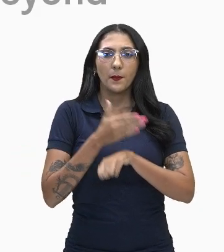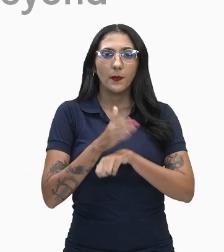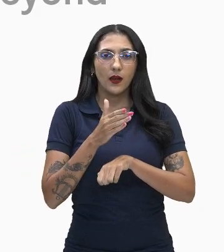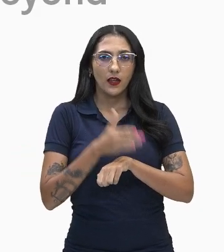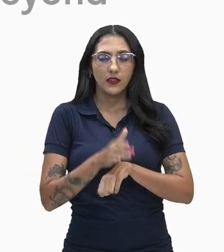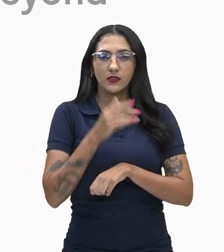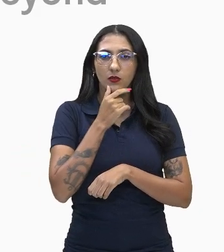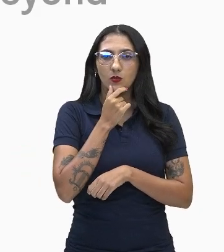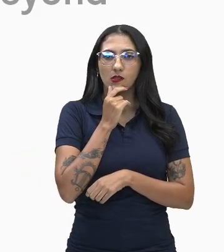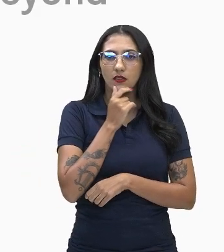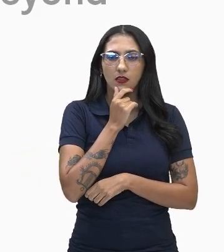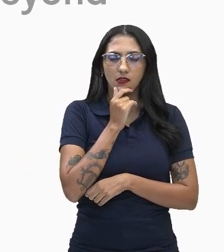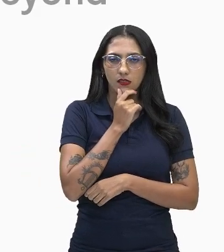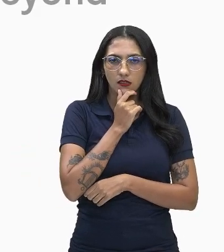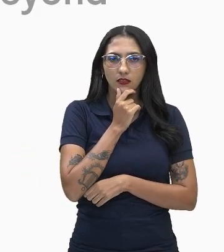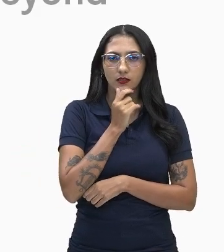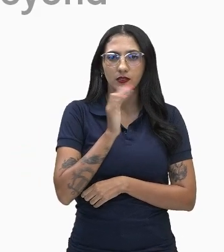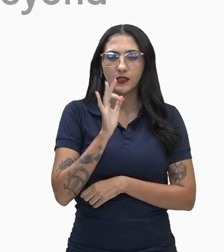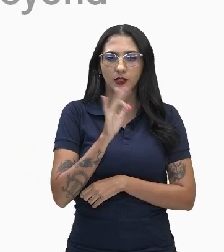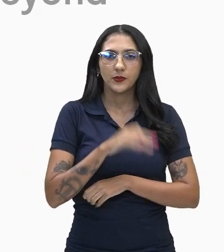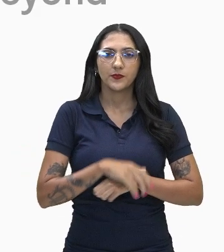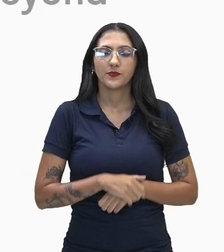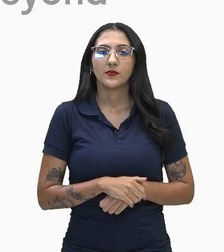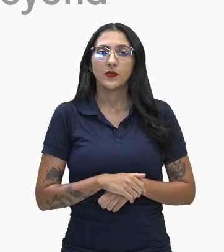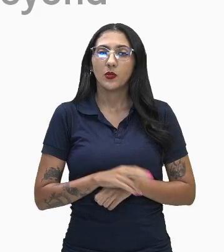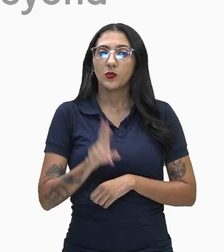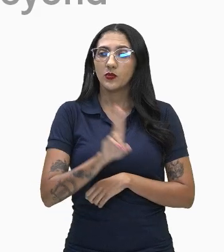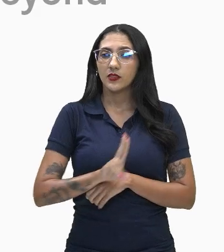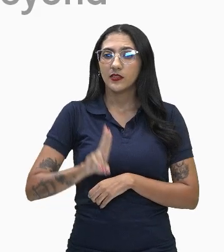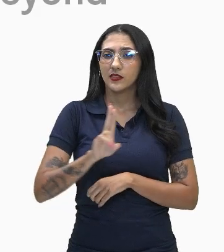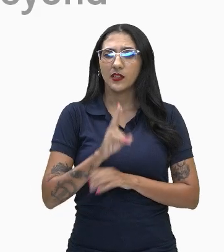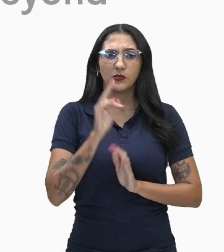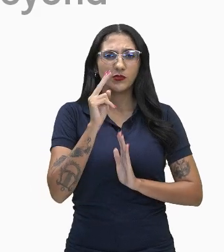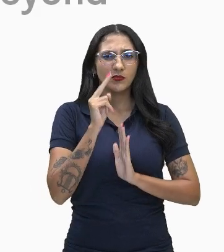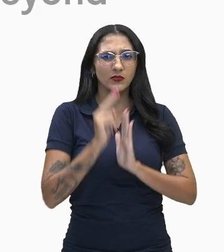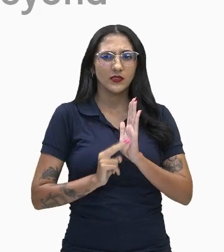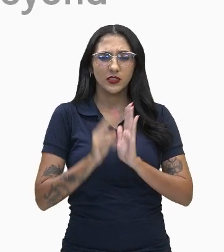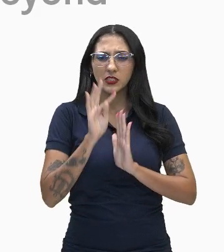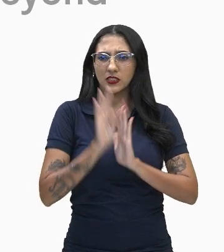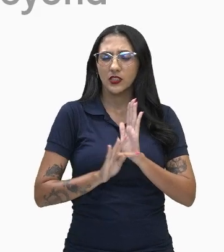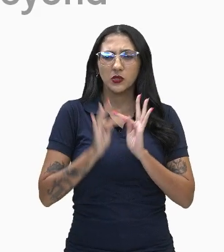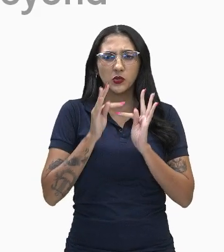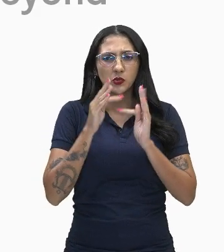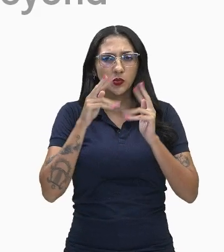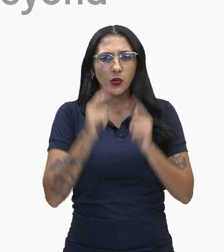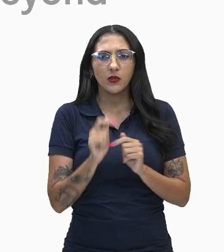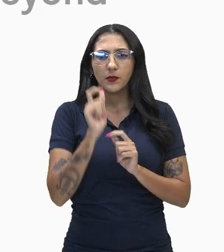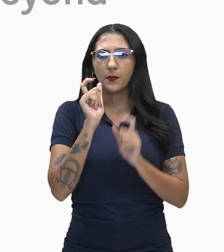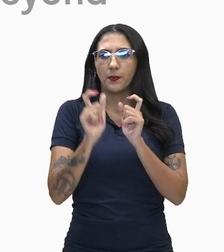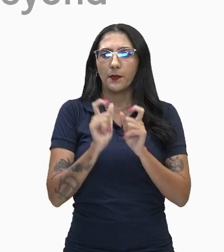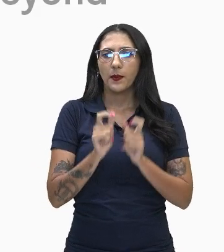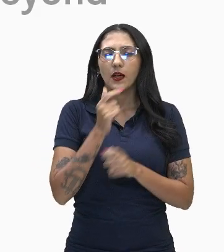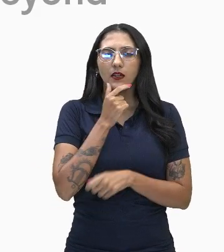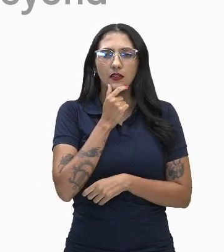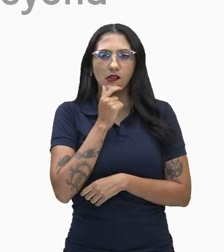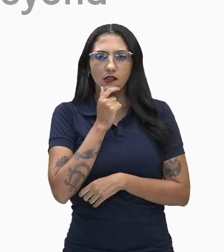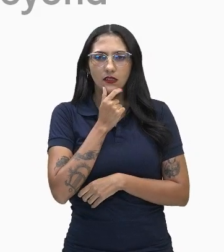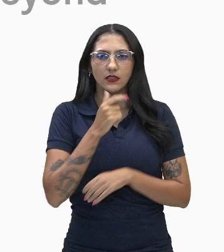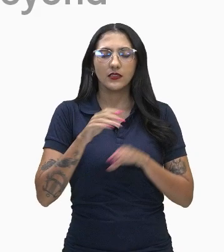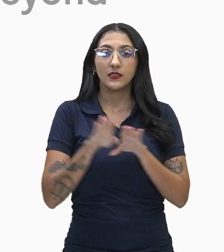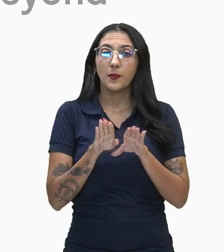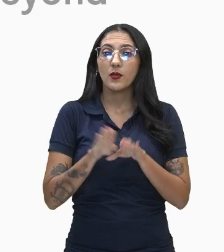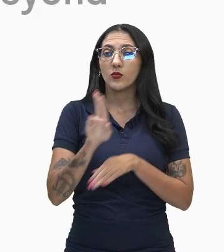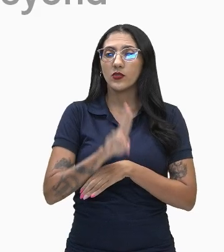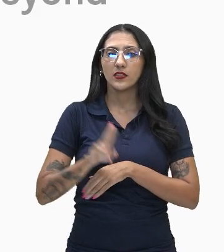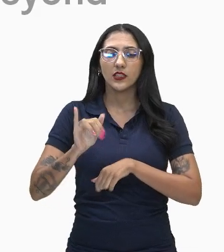língua inglesa, com textos todos em inglês, tá bom? Usando as técnicas de leitura para